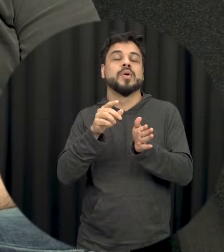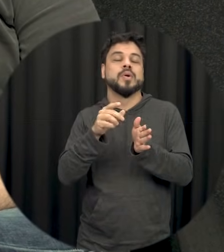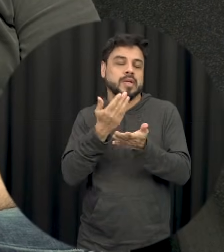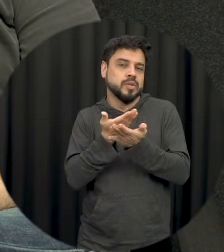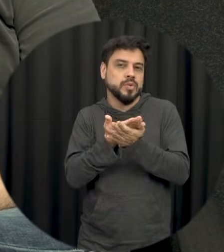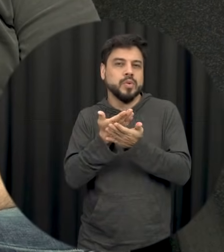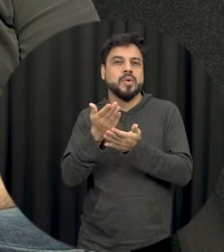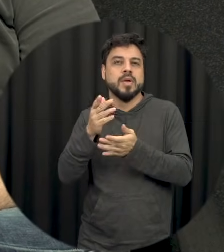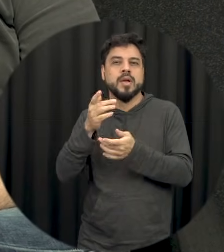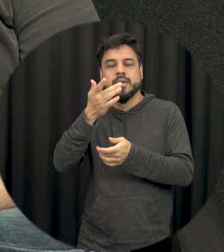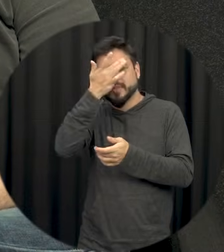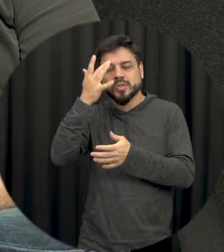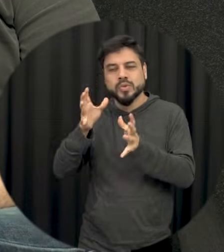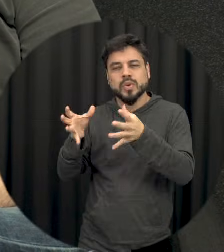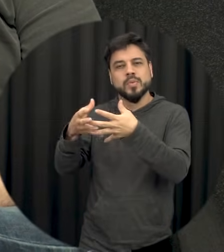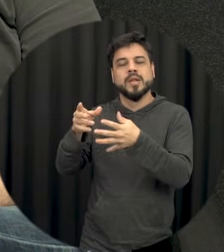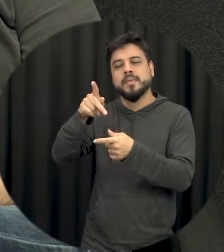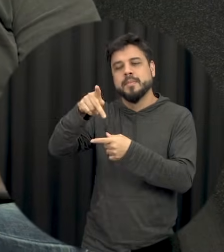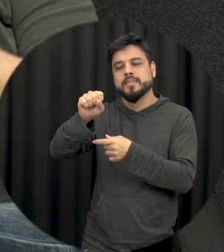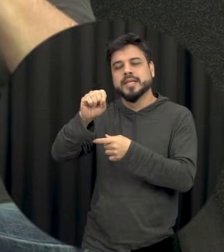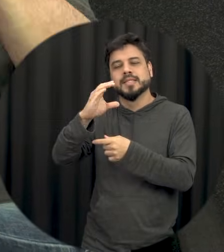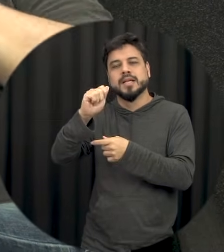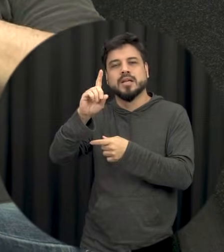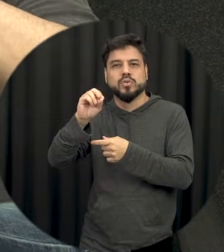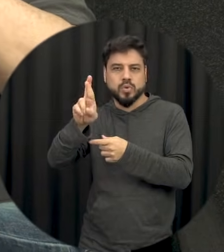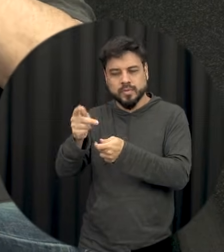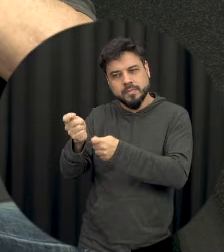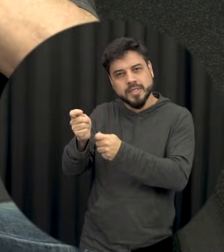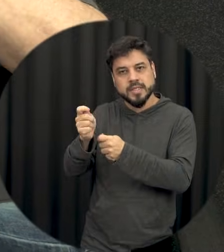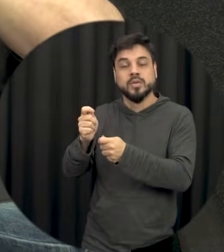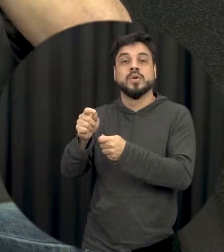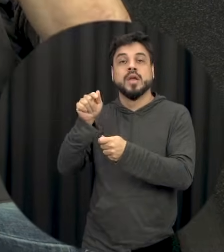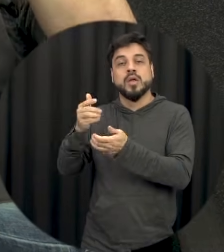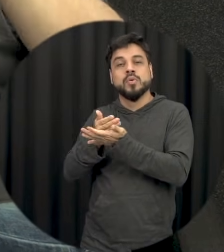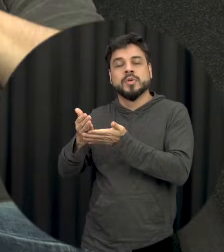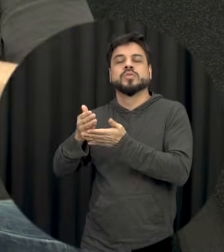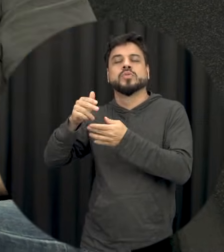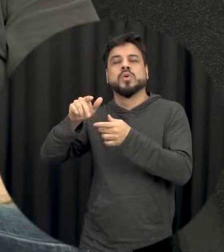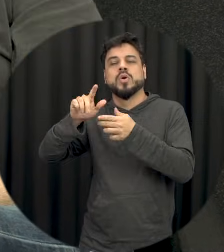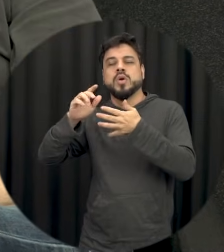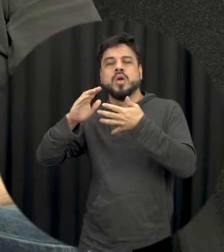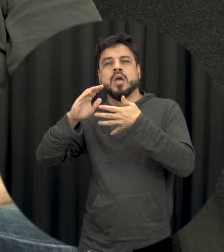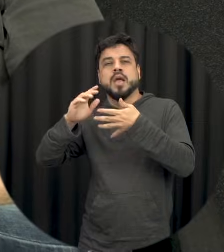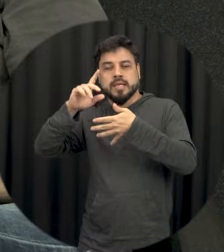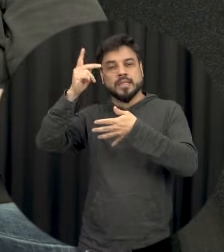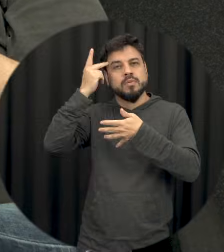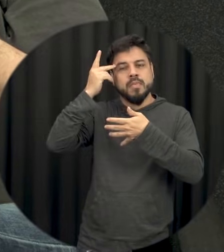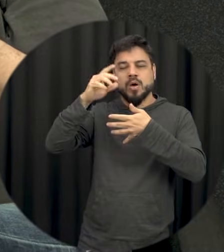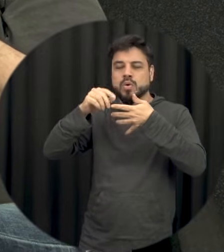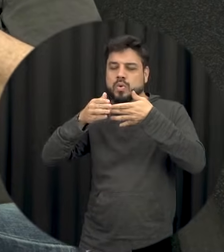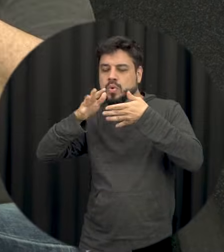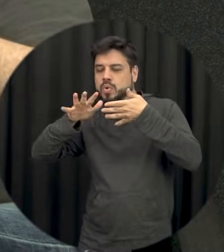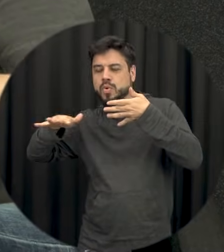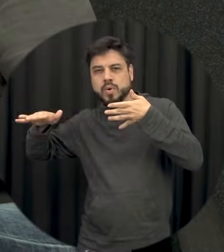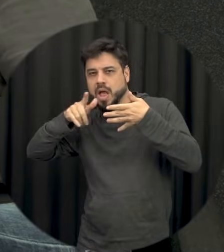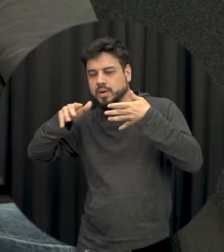anos 30, 40, começo dos anos 40, que ela começou a estudar no litoral norte de São Paulo, São Sebastião, sobretudo Ilhabela. Então,